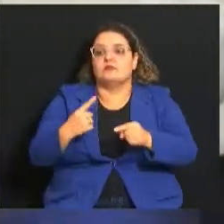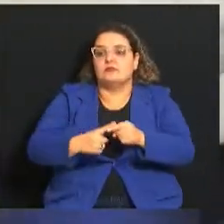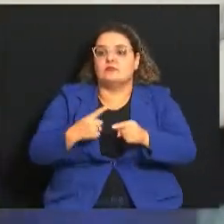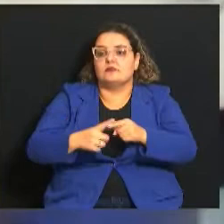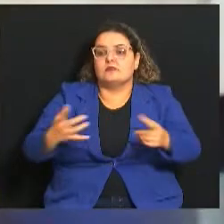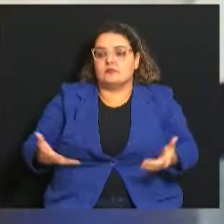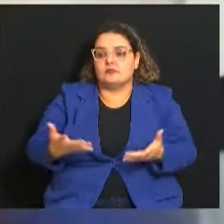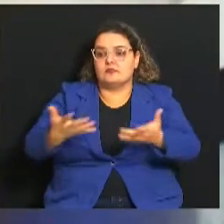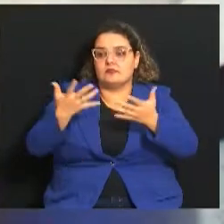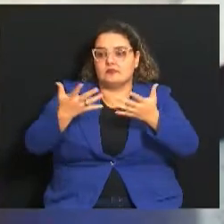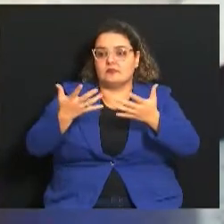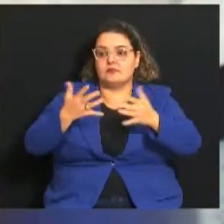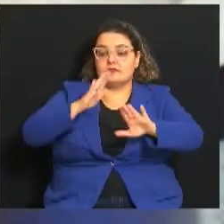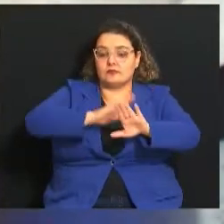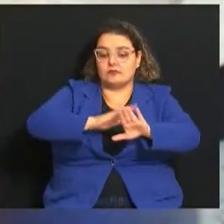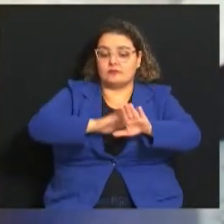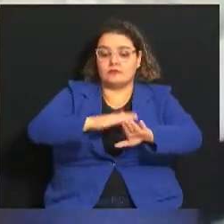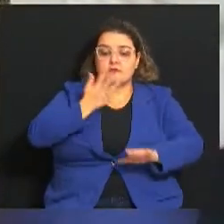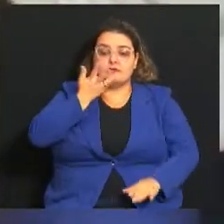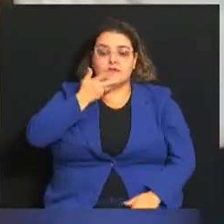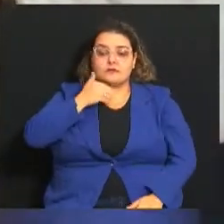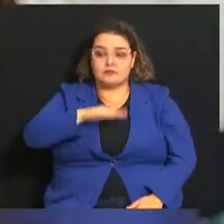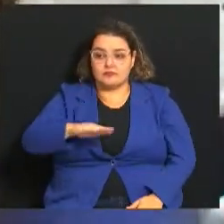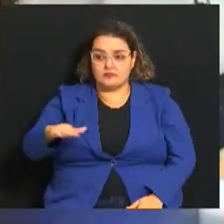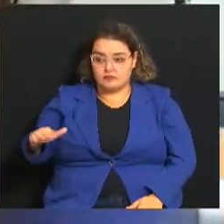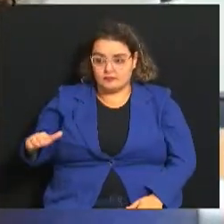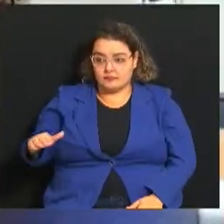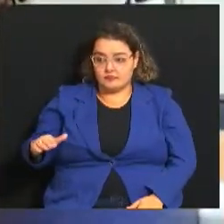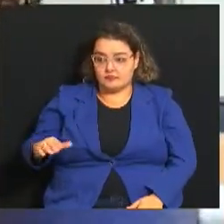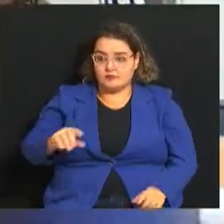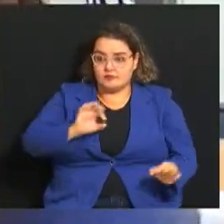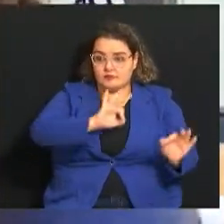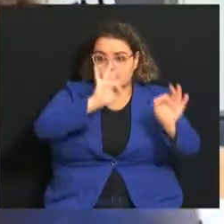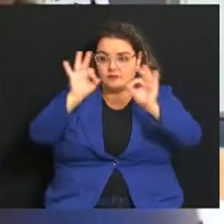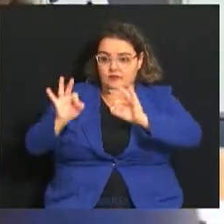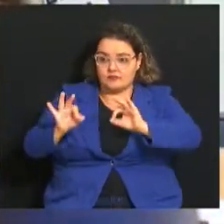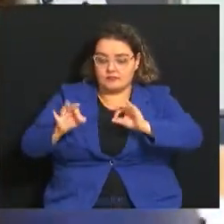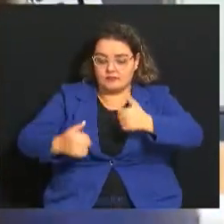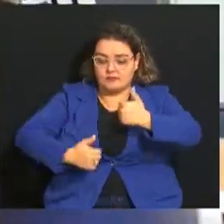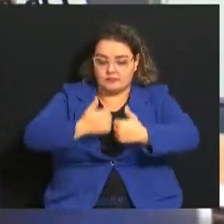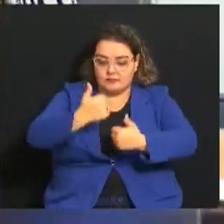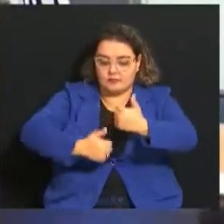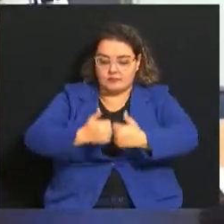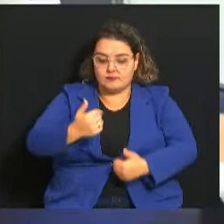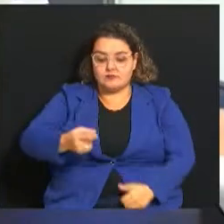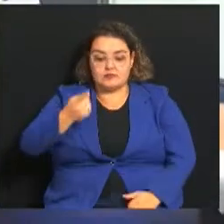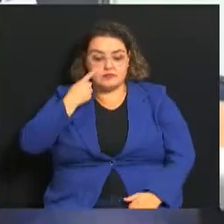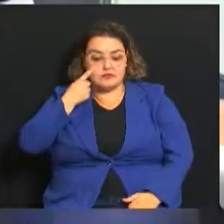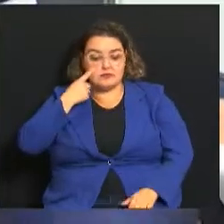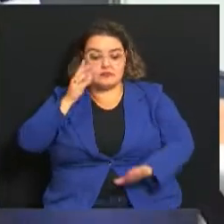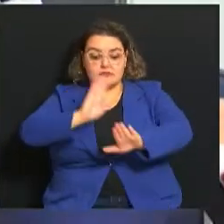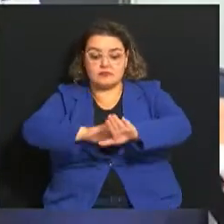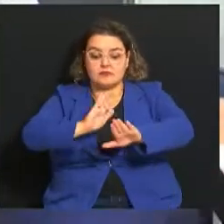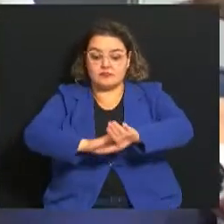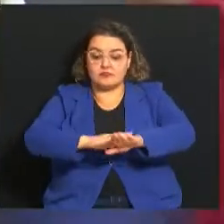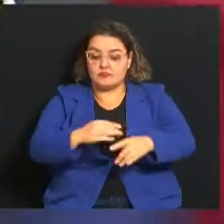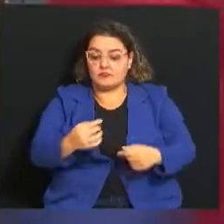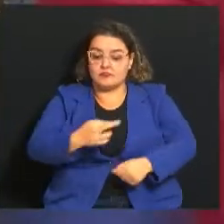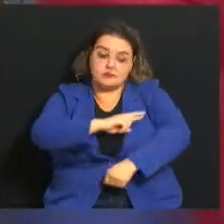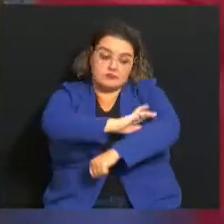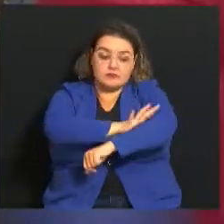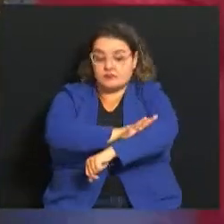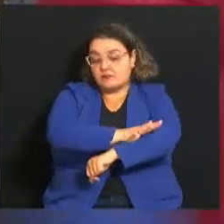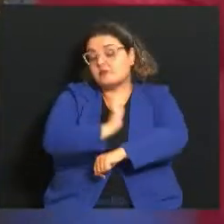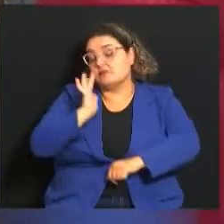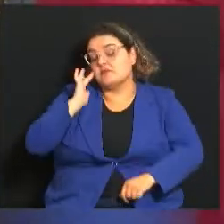ação de uma criança assistindo o jogo e ela vê uma prática racista, ela acha que ela também